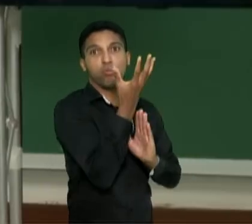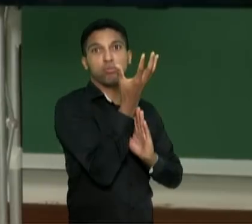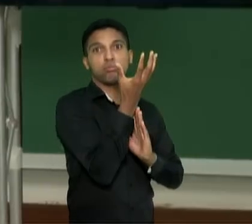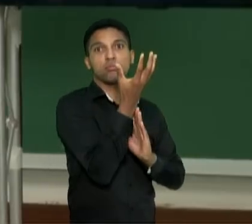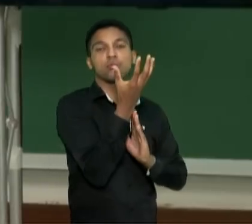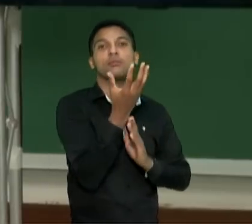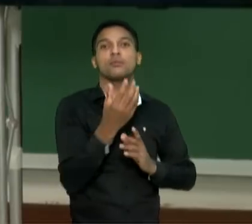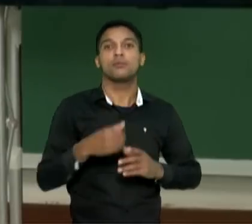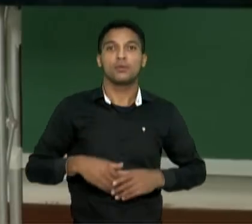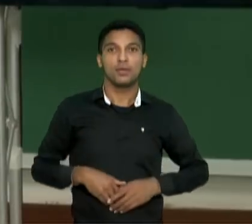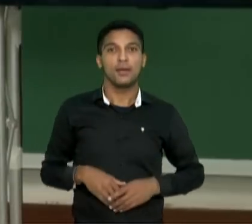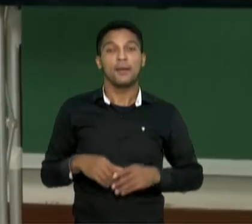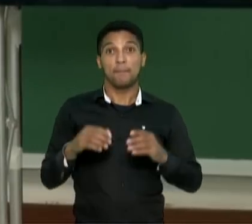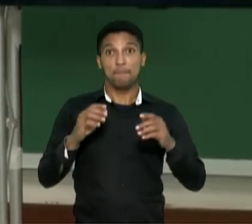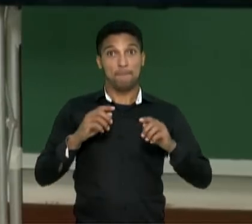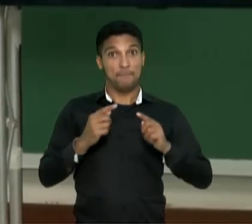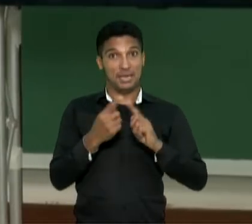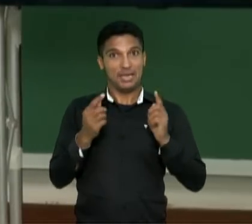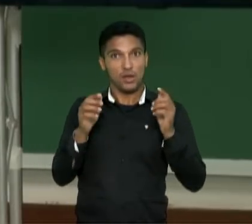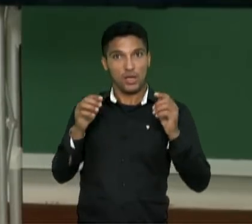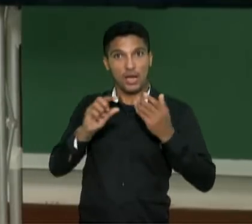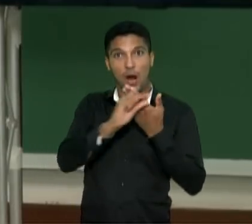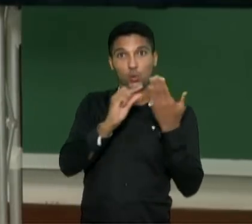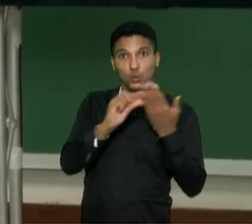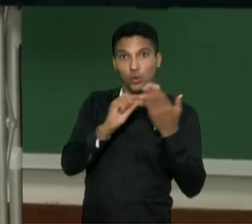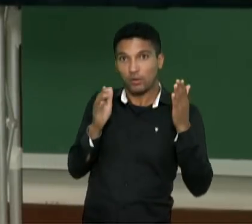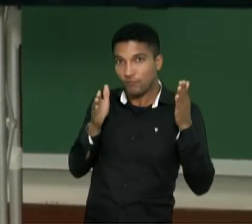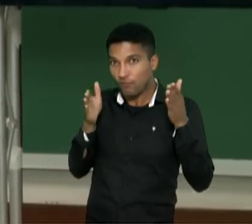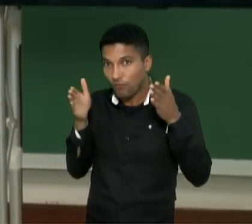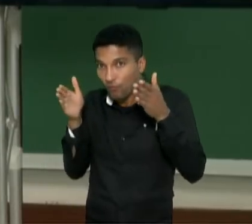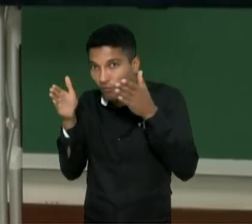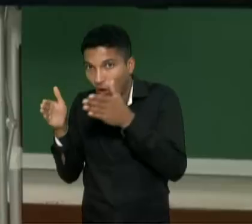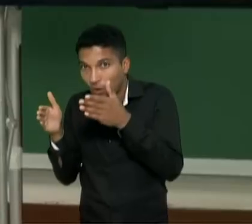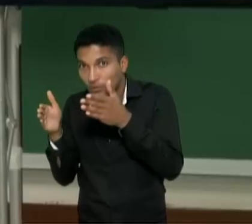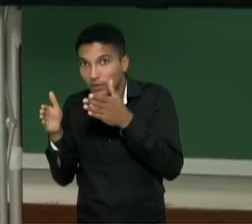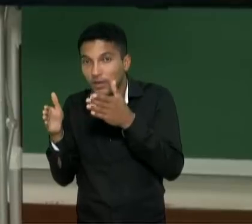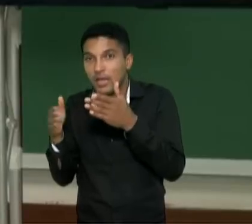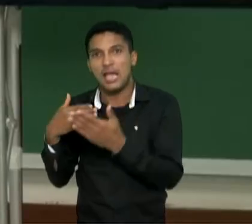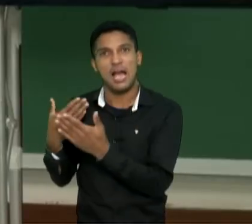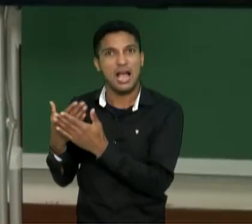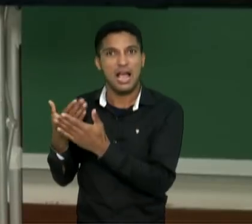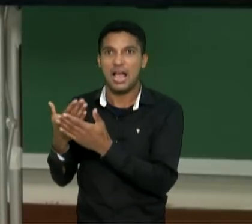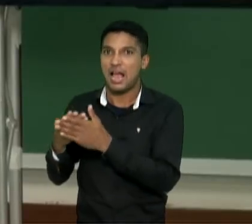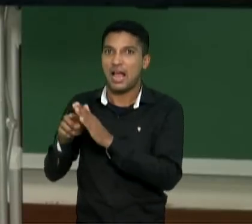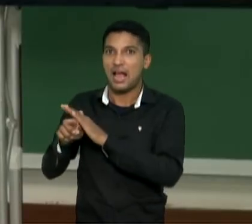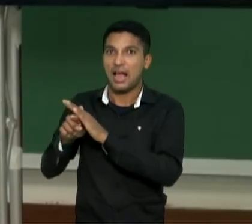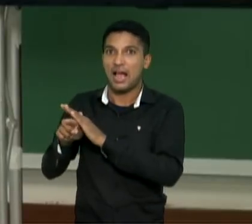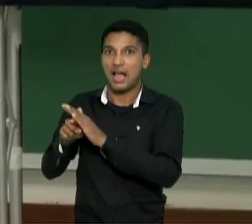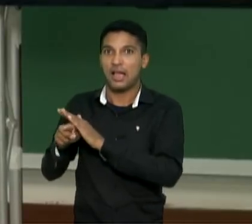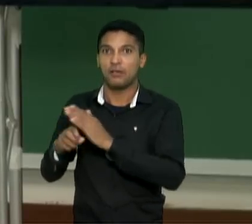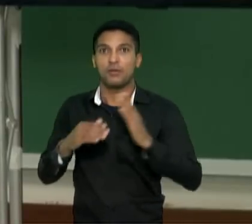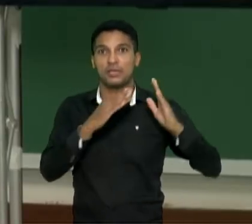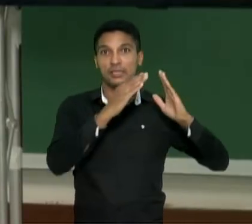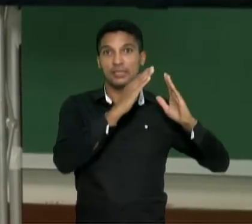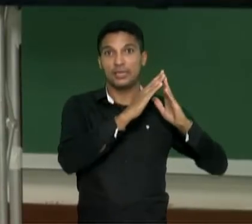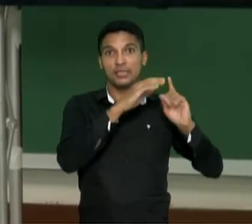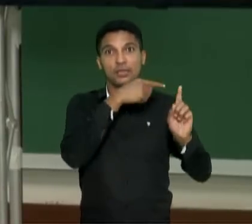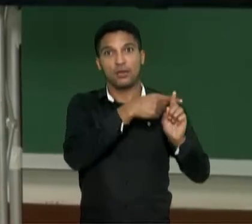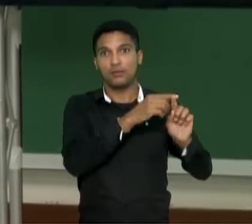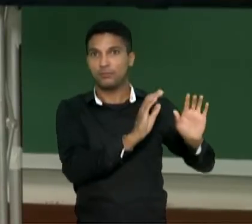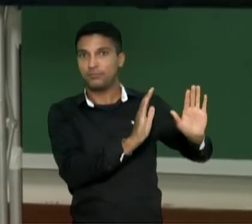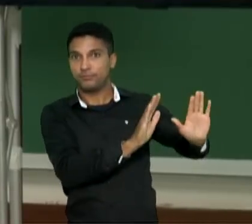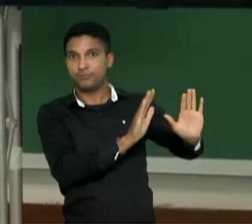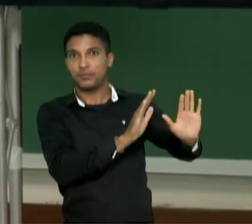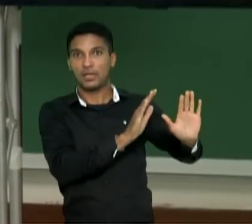olha mais para a ciência, embora os artistas continuassem com os temas cristãos, continuassem colocando esse tipo